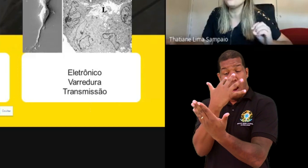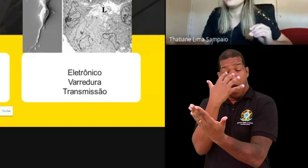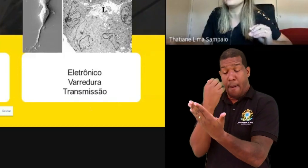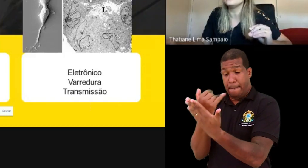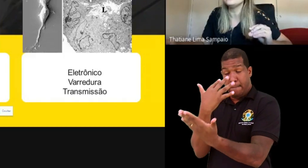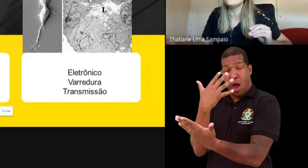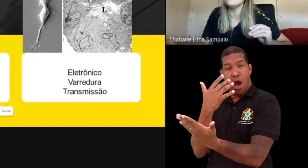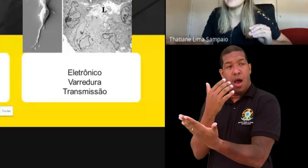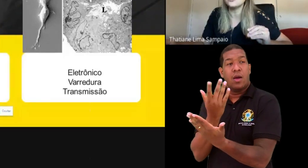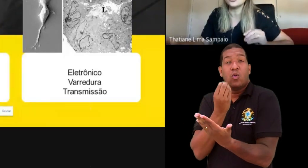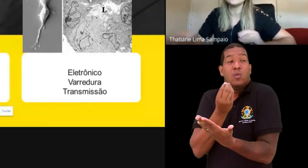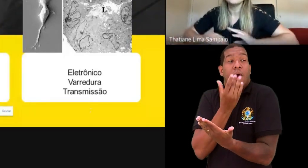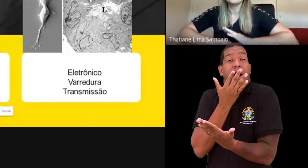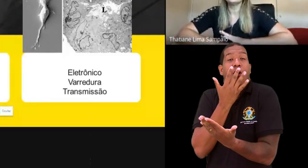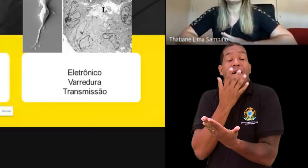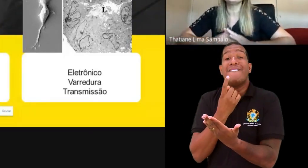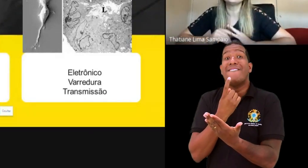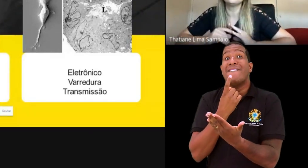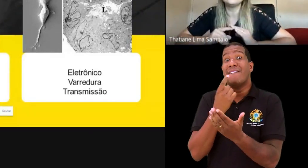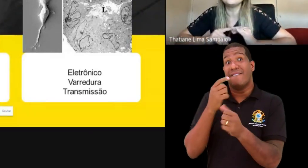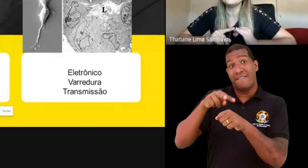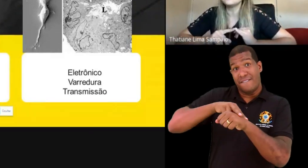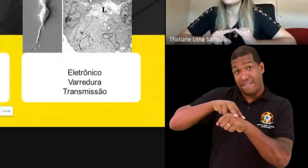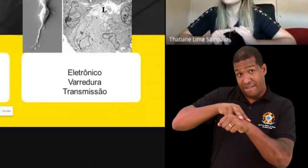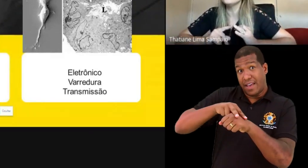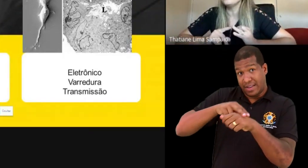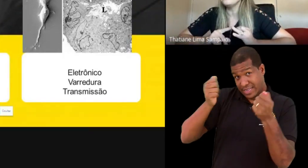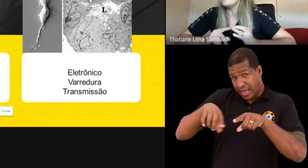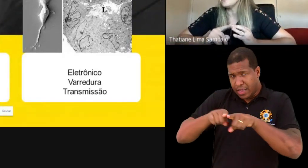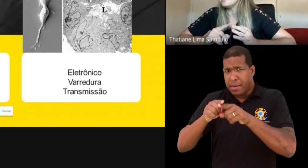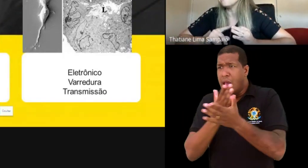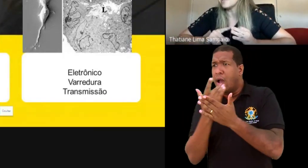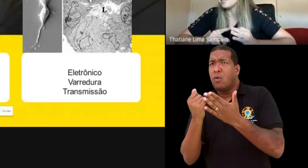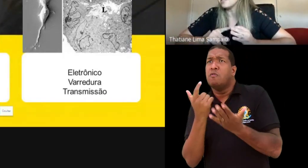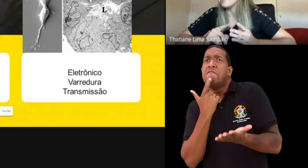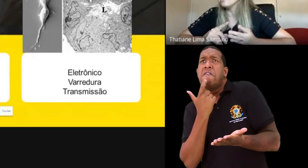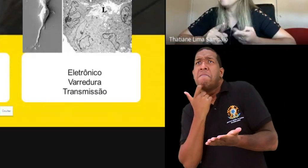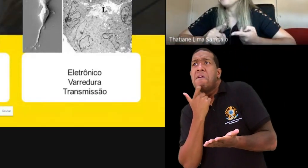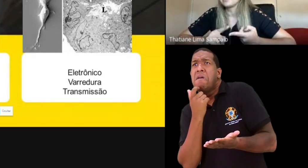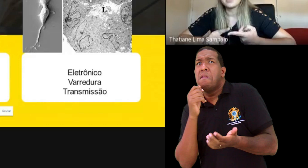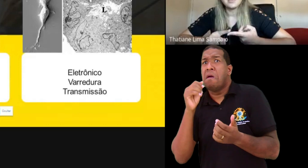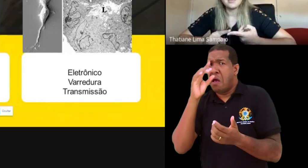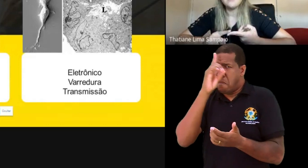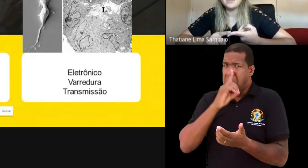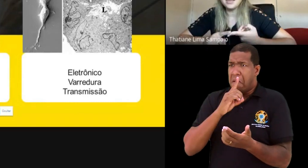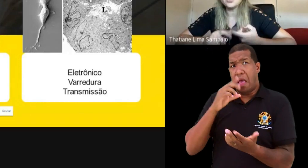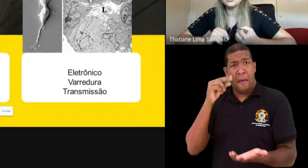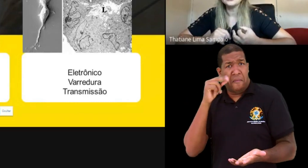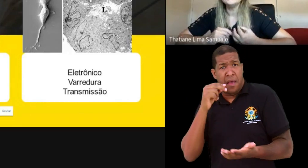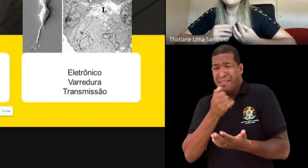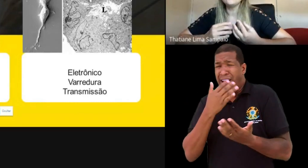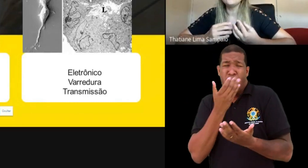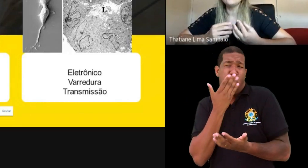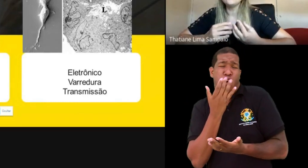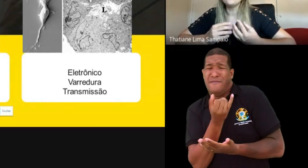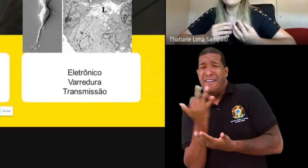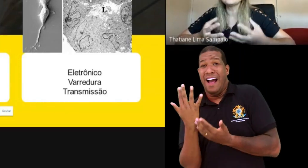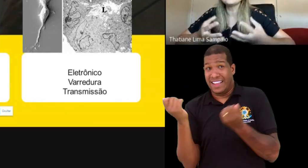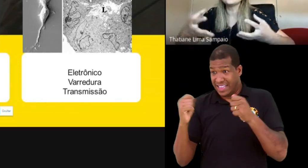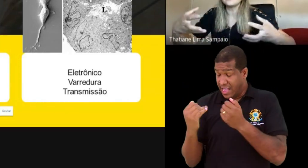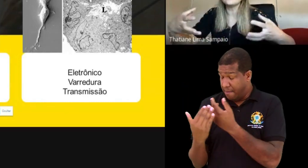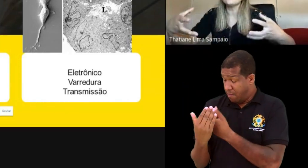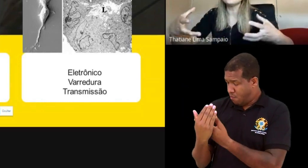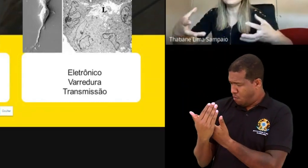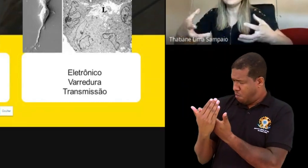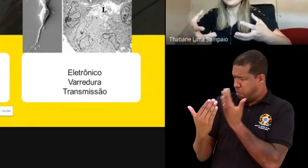cor de fluorescência verde, mas existe fluorescência azul, vermelha, amarela, a verde, e